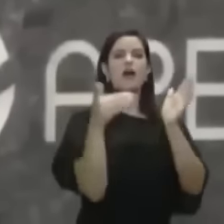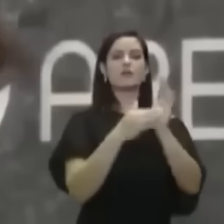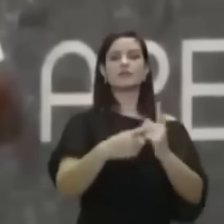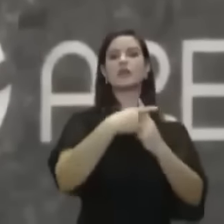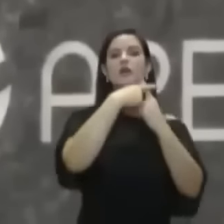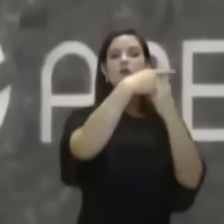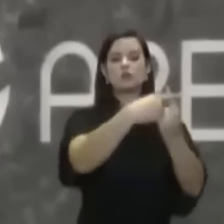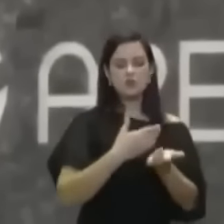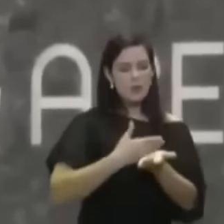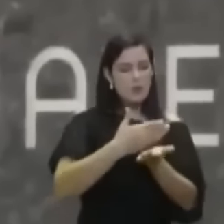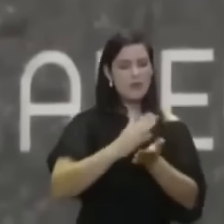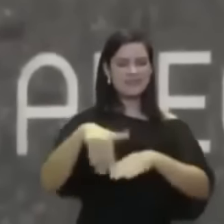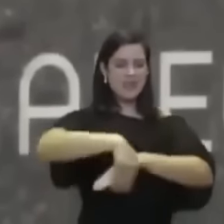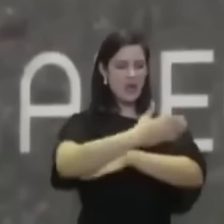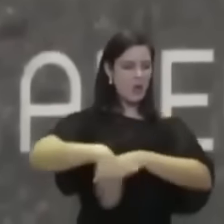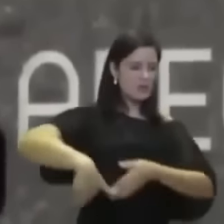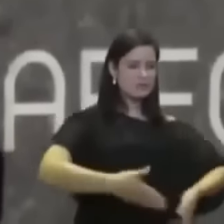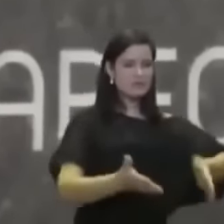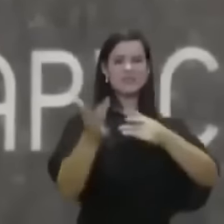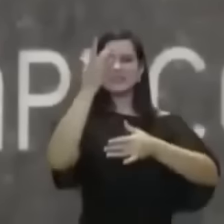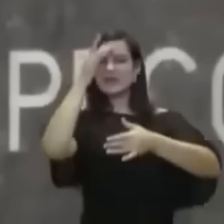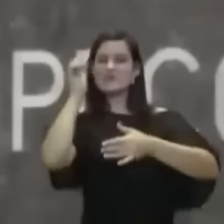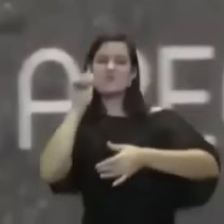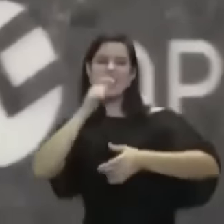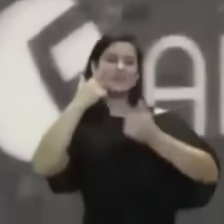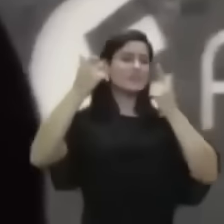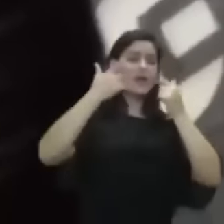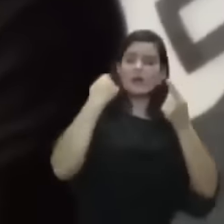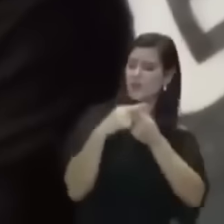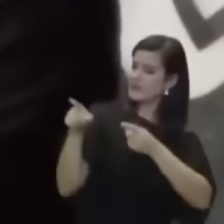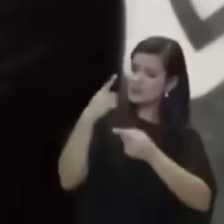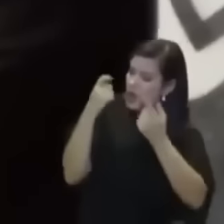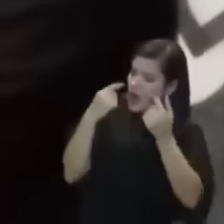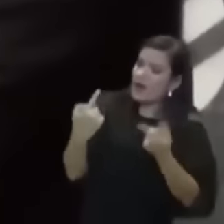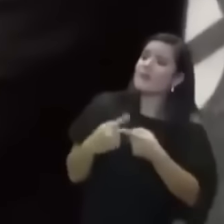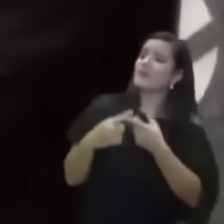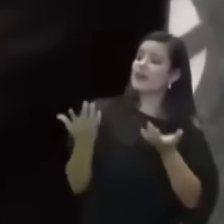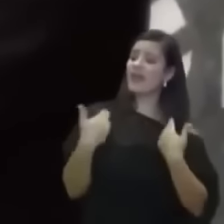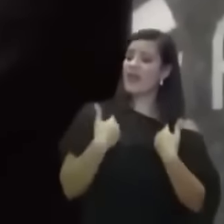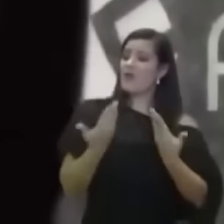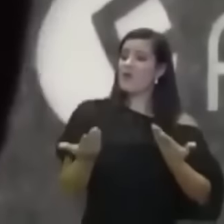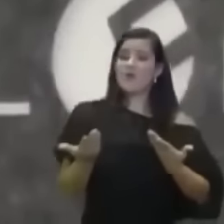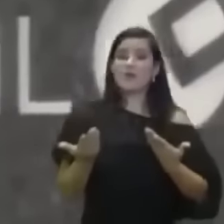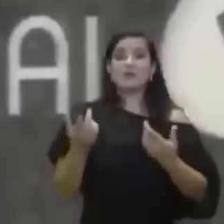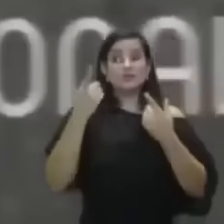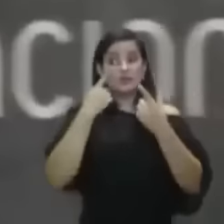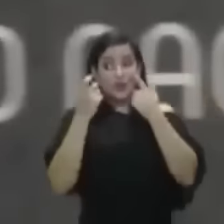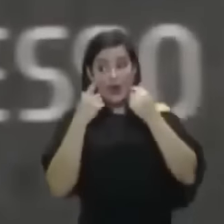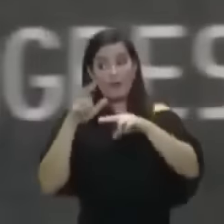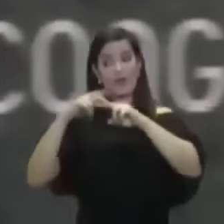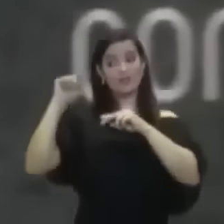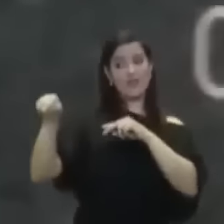daqui, ele caminha pelas ruas de Jerusalém, as mulheres choram, e ele pergunta: mas por que vocês estão chorando por mim? Chorai por